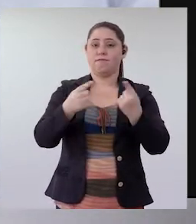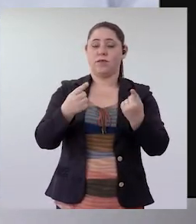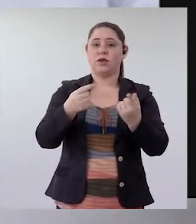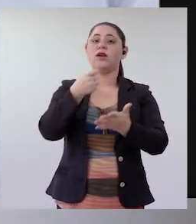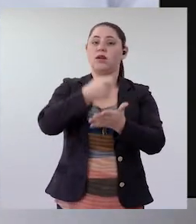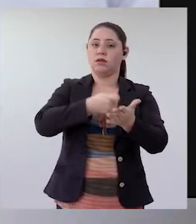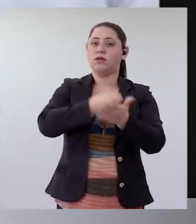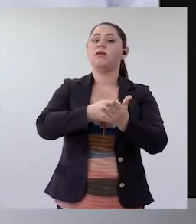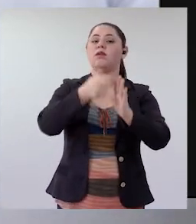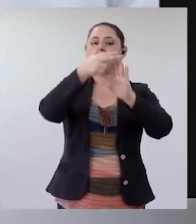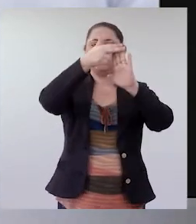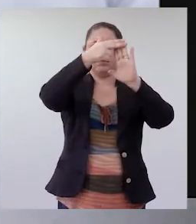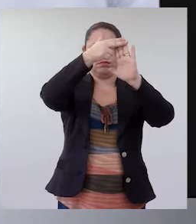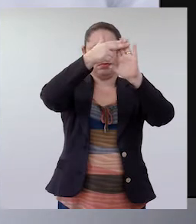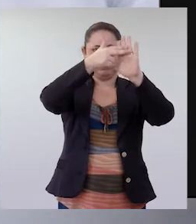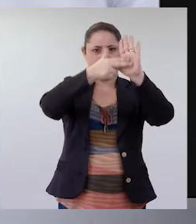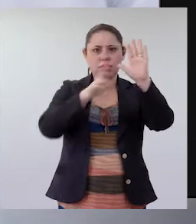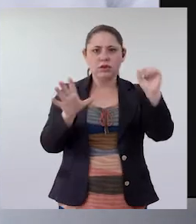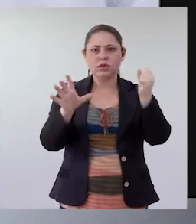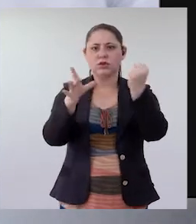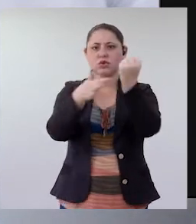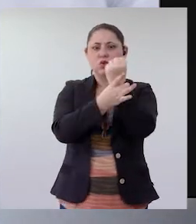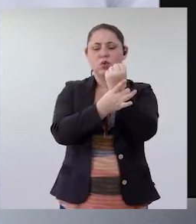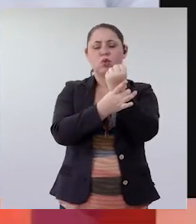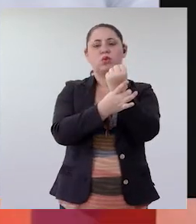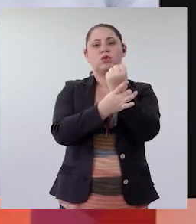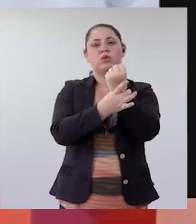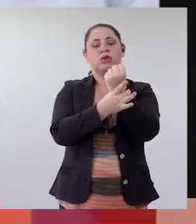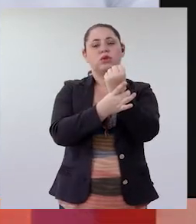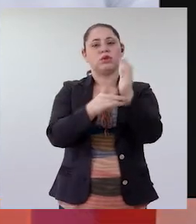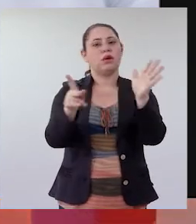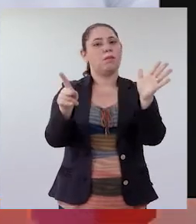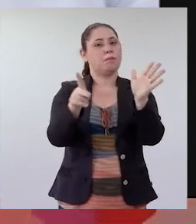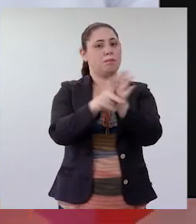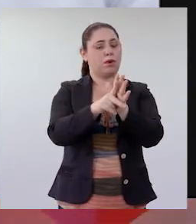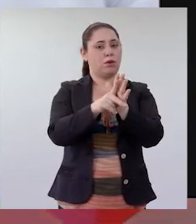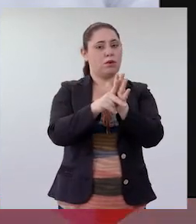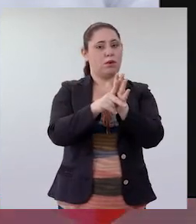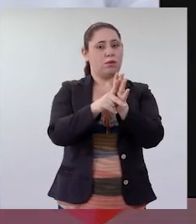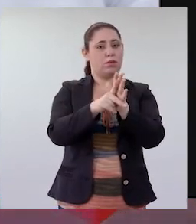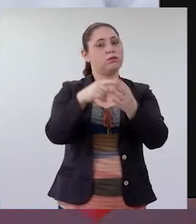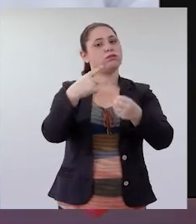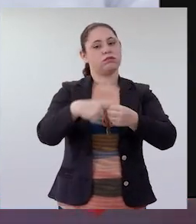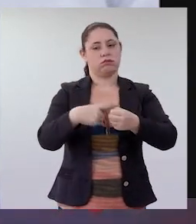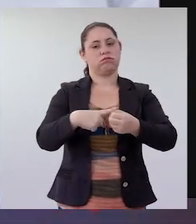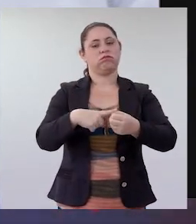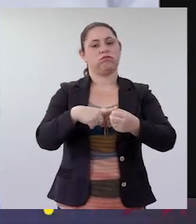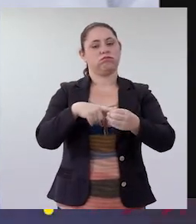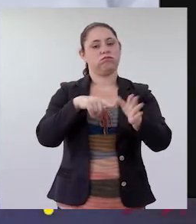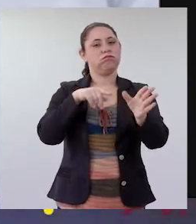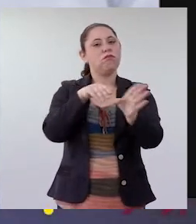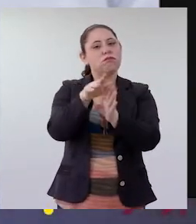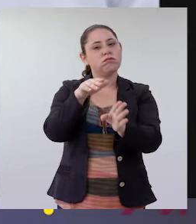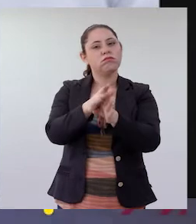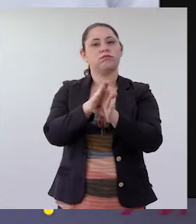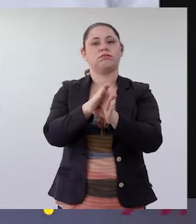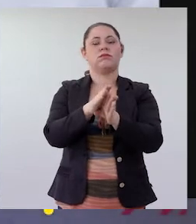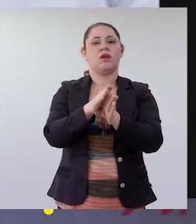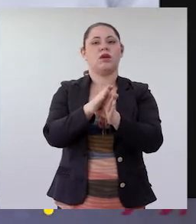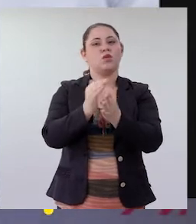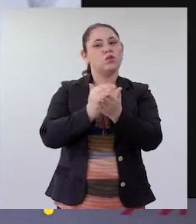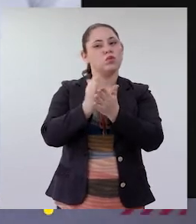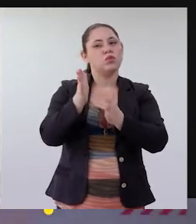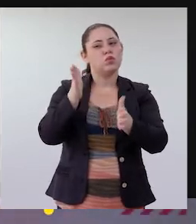e cumprindo protocolos rígidos, né, de biossegurança estabelecidos pelo município. Então, desde